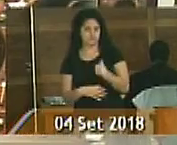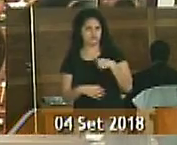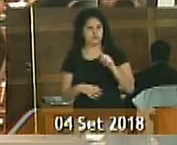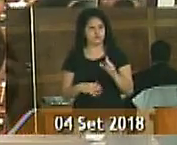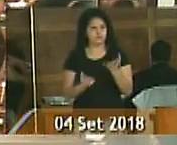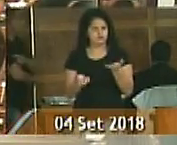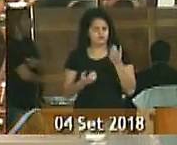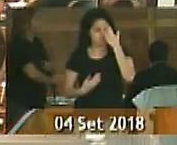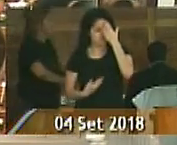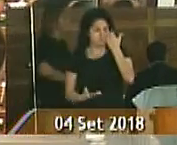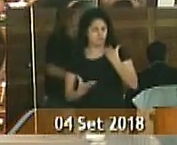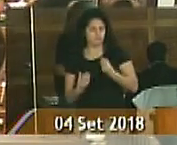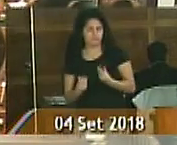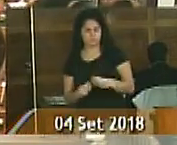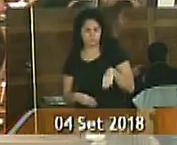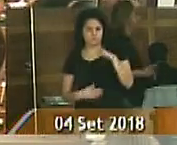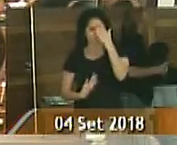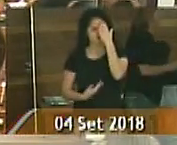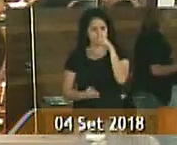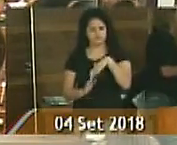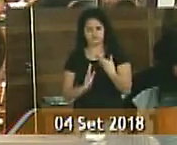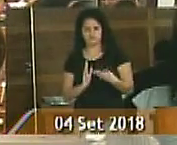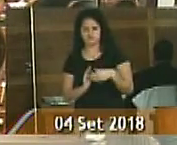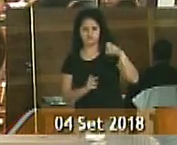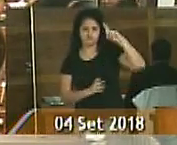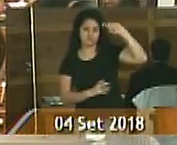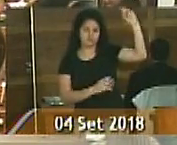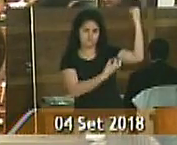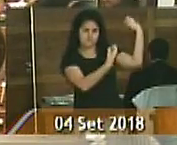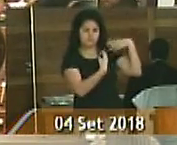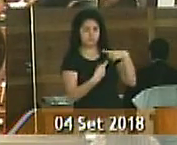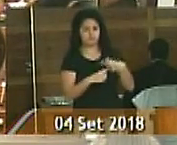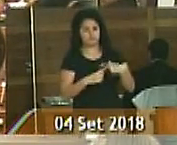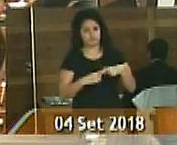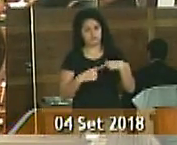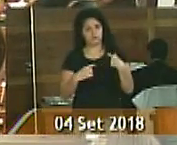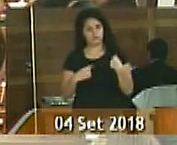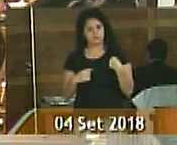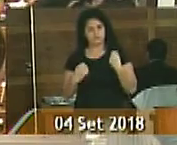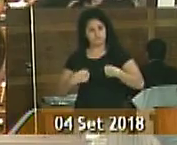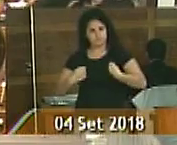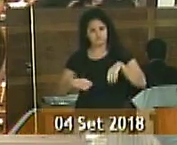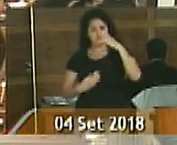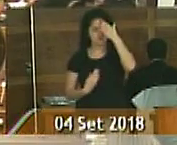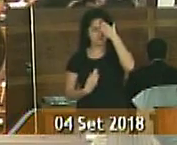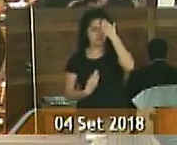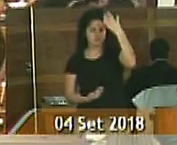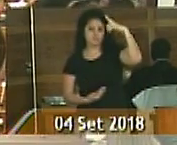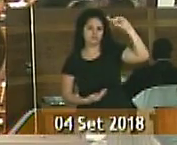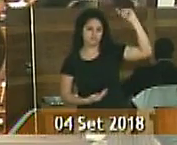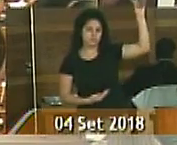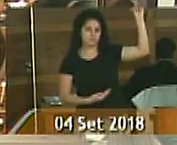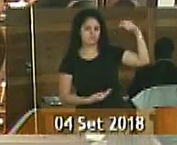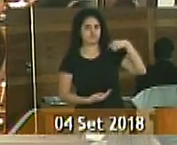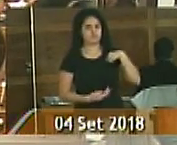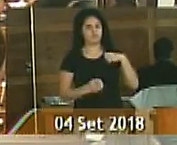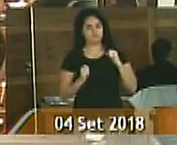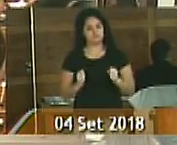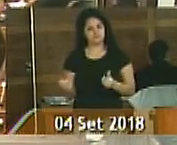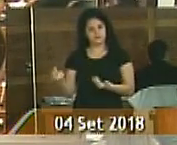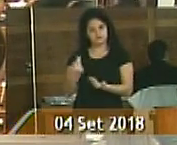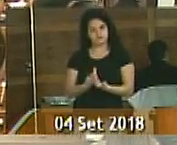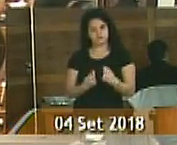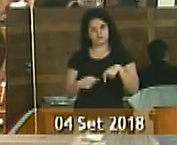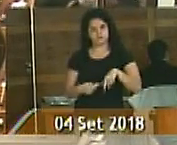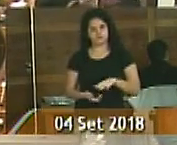muito obrigado a todos, né, e que Deus nos abençoe, porque eu tenho que agradecer também, primeiro a Deus, né, por estar aqui presente.